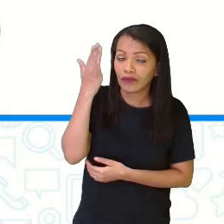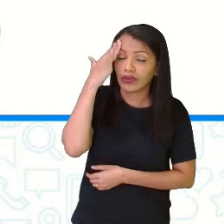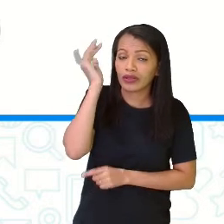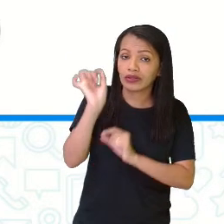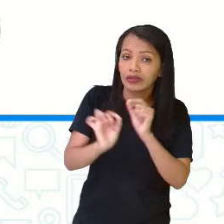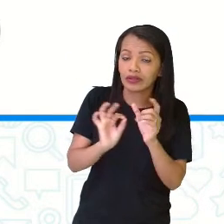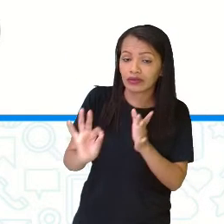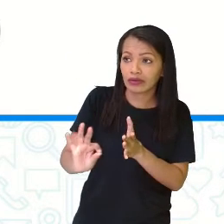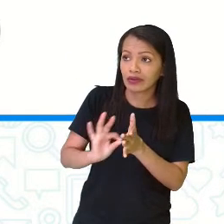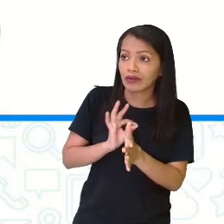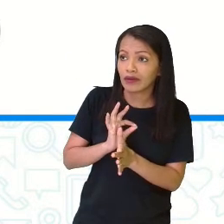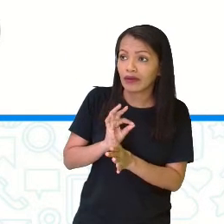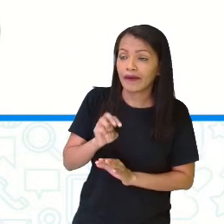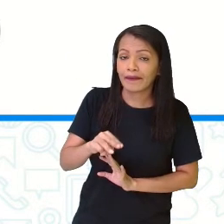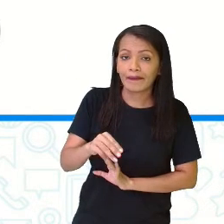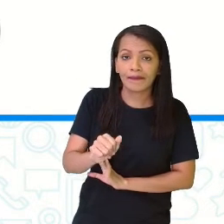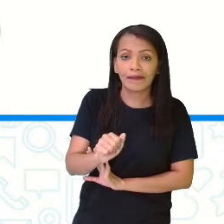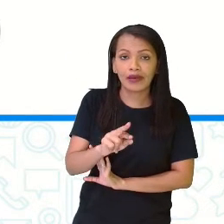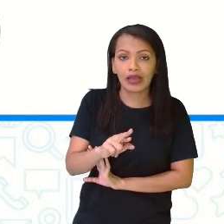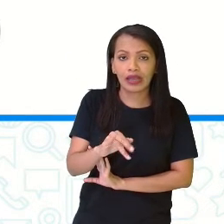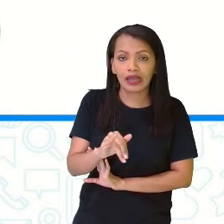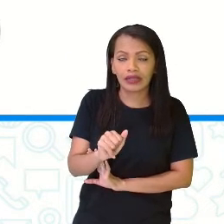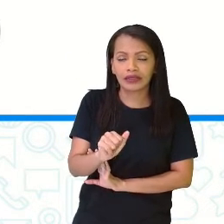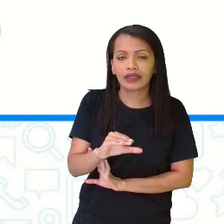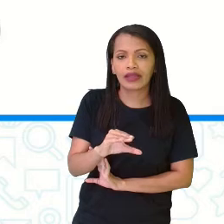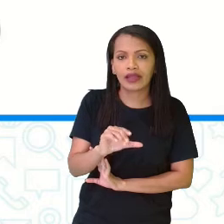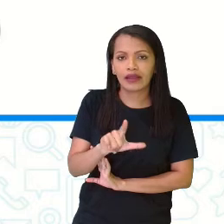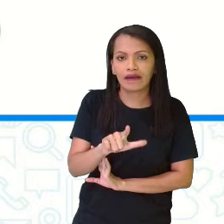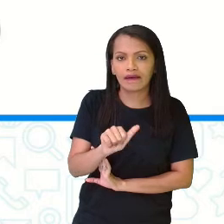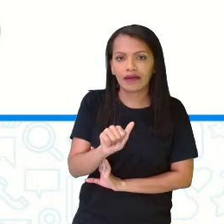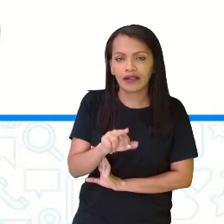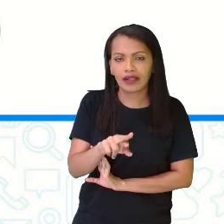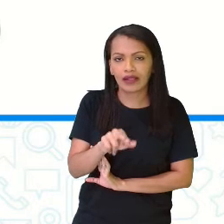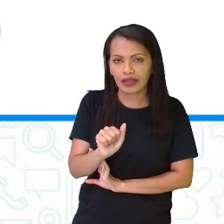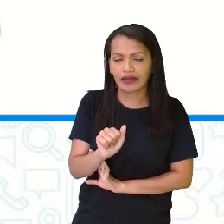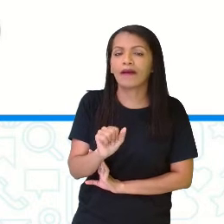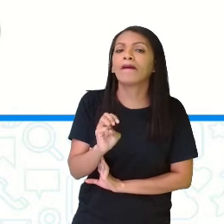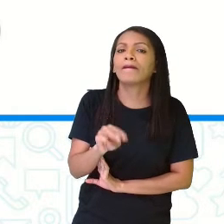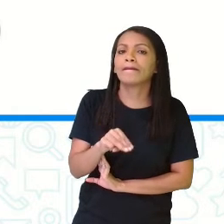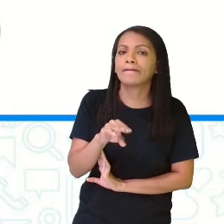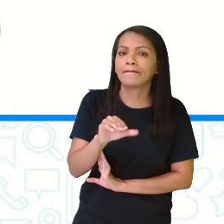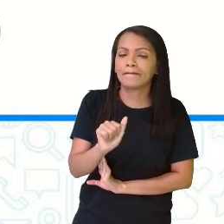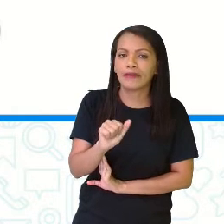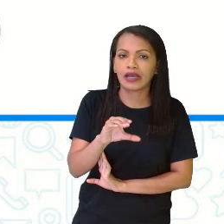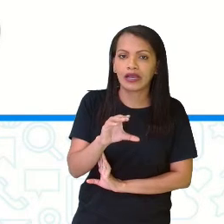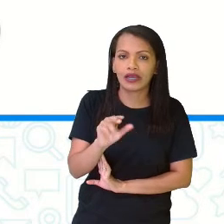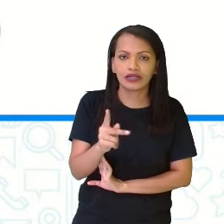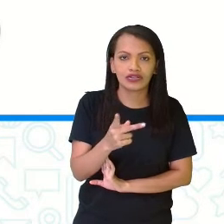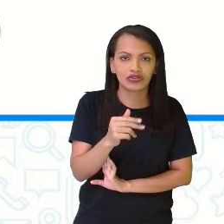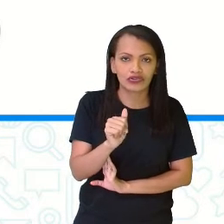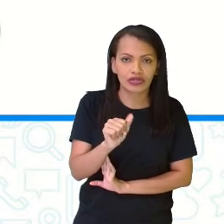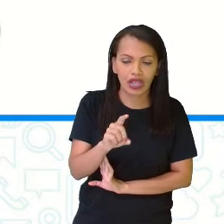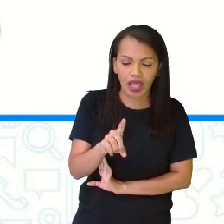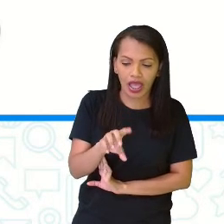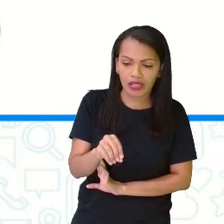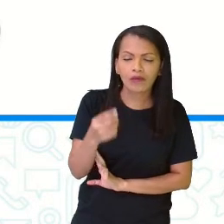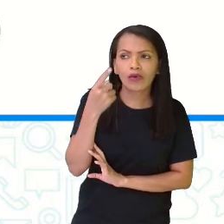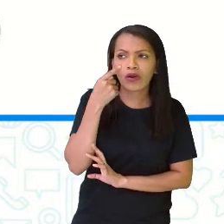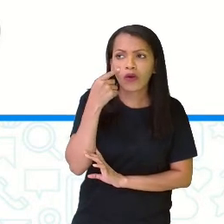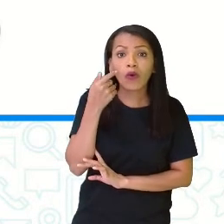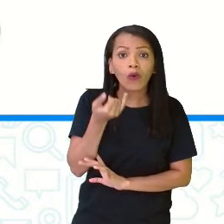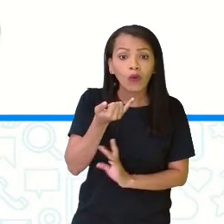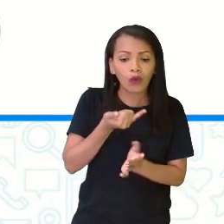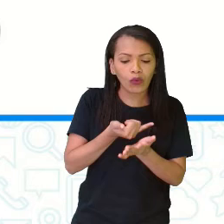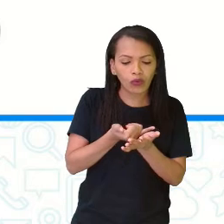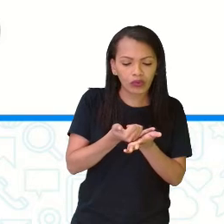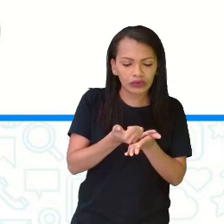autora aí é a Maria Clara Machado. O texto já começa entre parênteses. Por quê, professora? Calma, tá? Eu vou ler e daqui